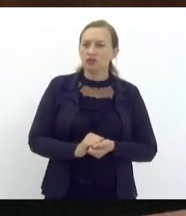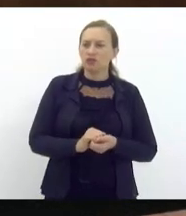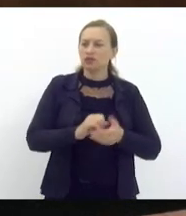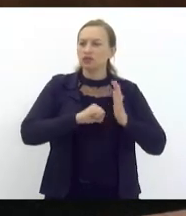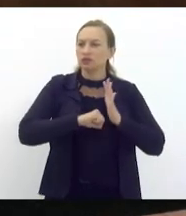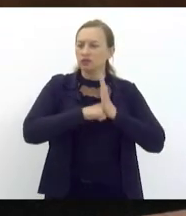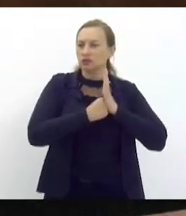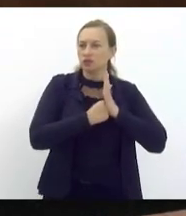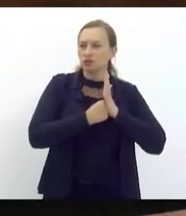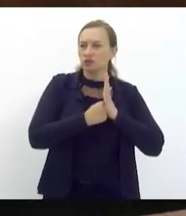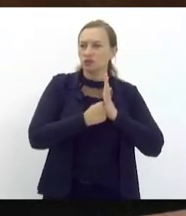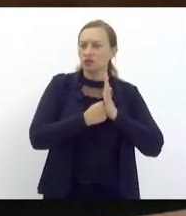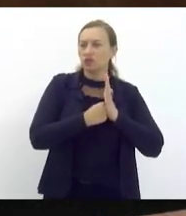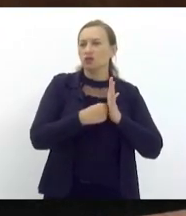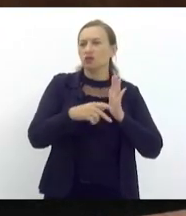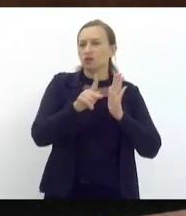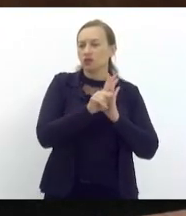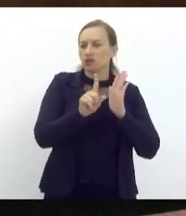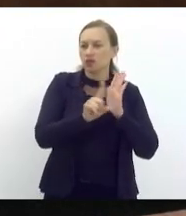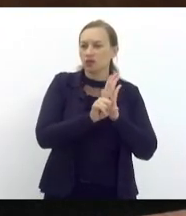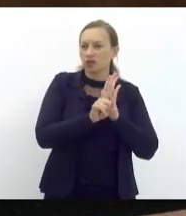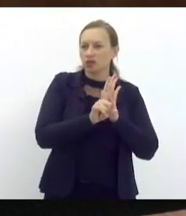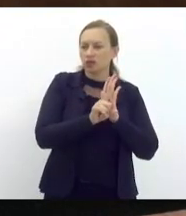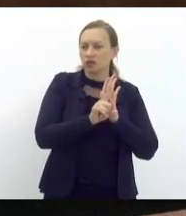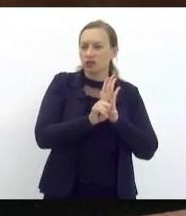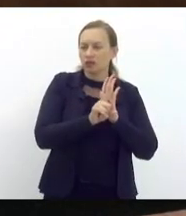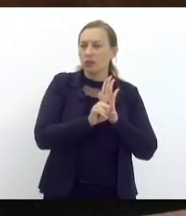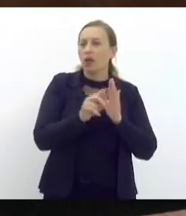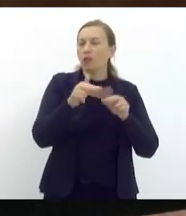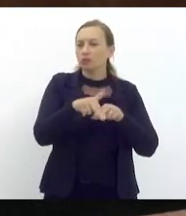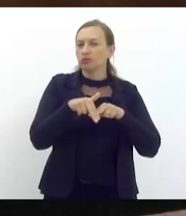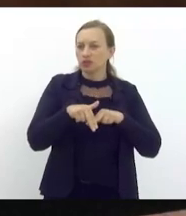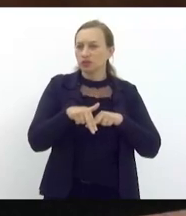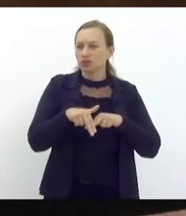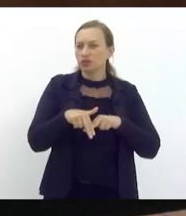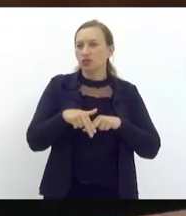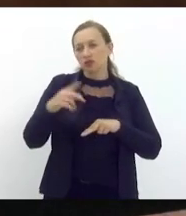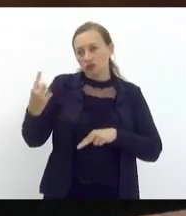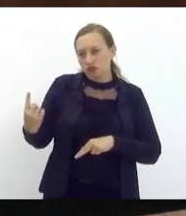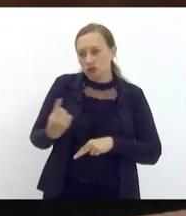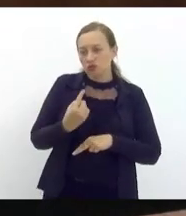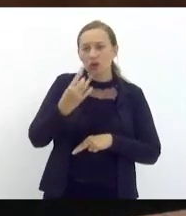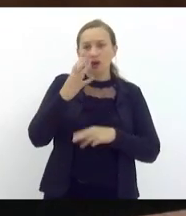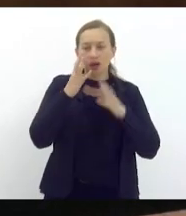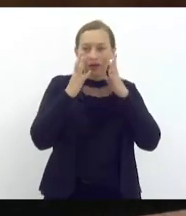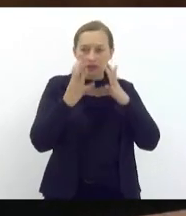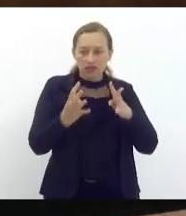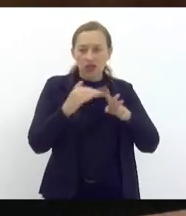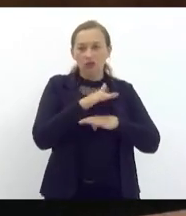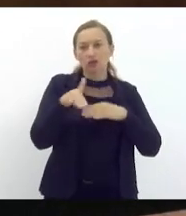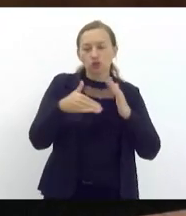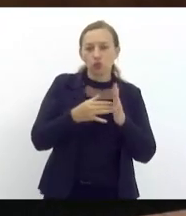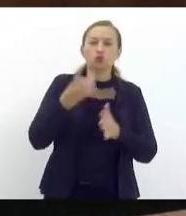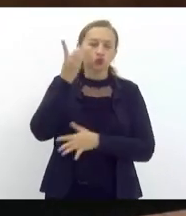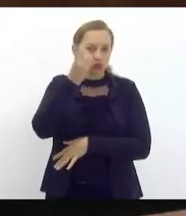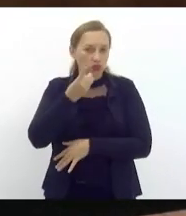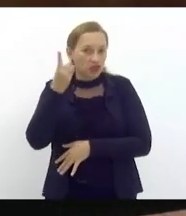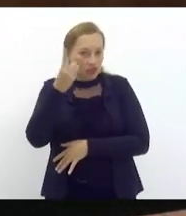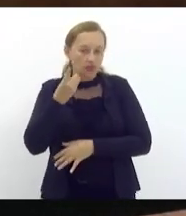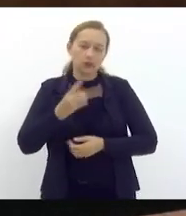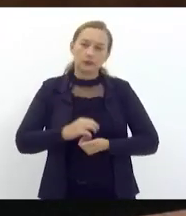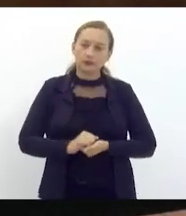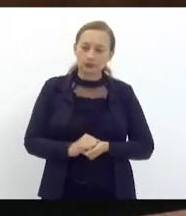o projeto de lei portanto eu venho aqui chamar atenção todos os parlamentares